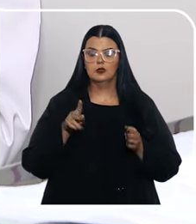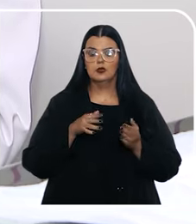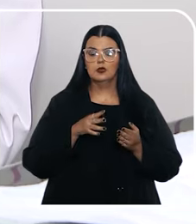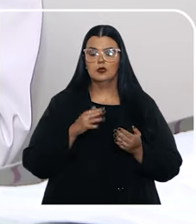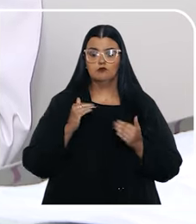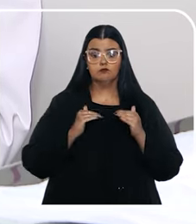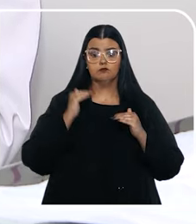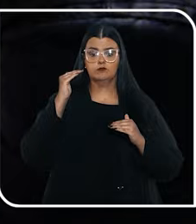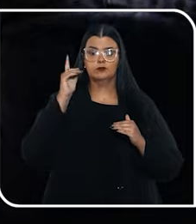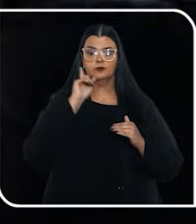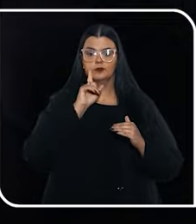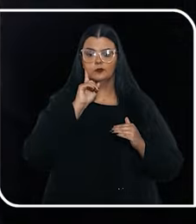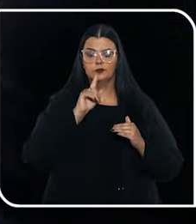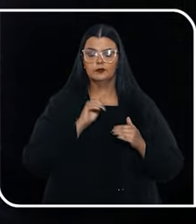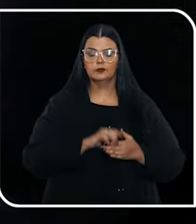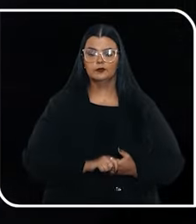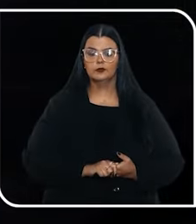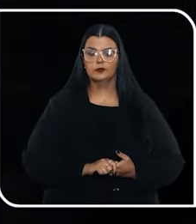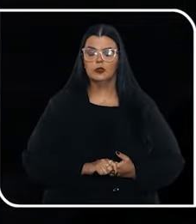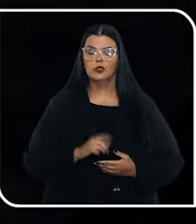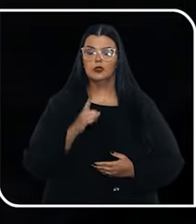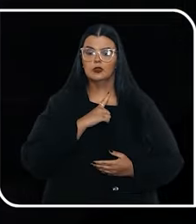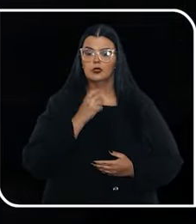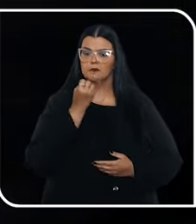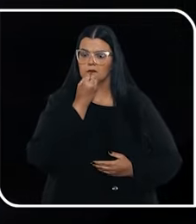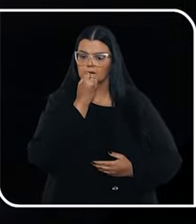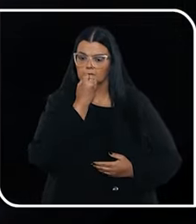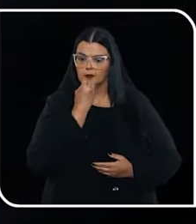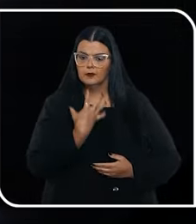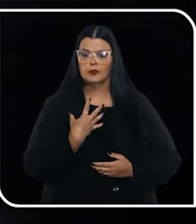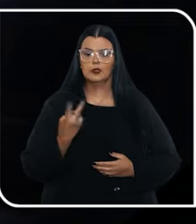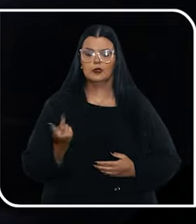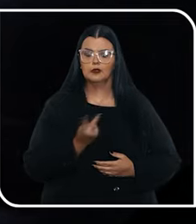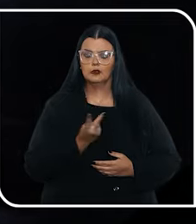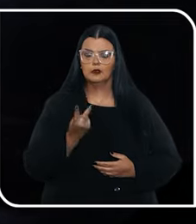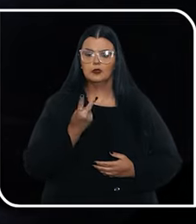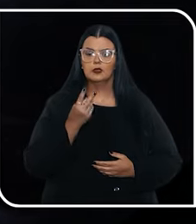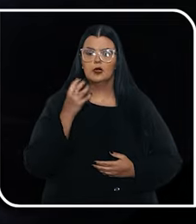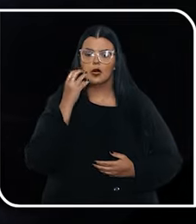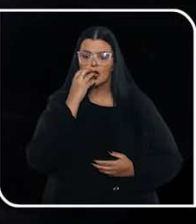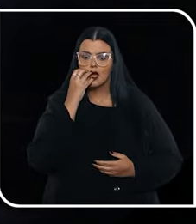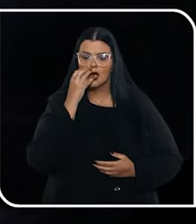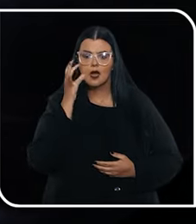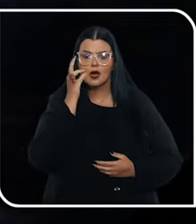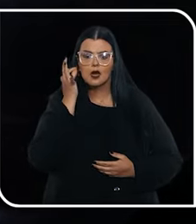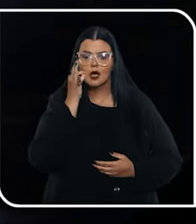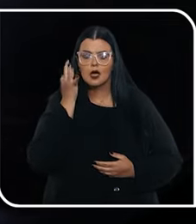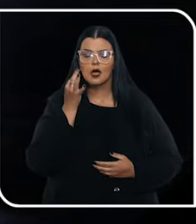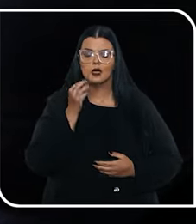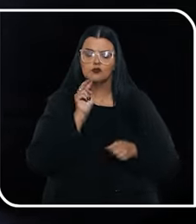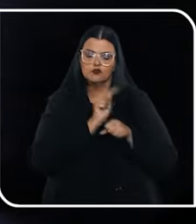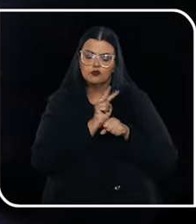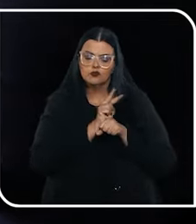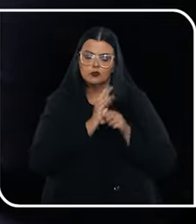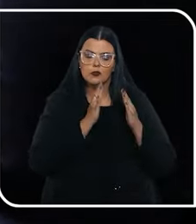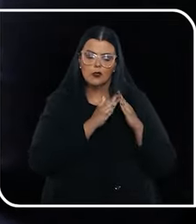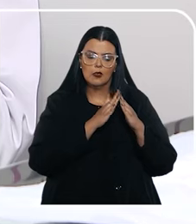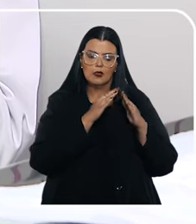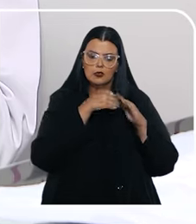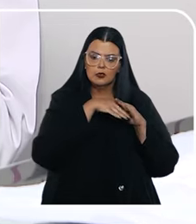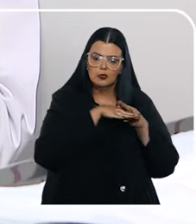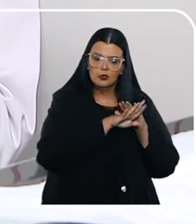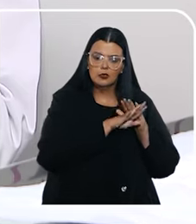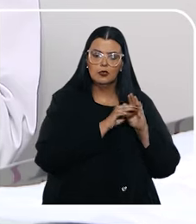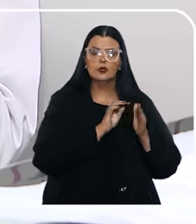para os Estados Unidos. Nessa relação benéfica para ambos, onde cães e gatos cada vez mais podem ficar quietinhos em